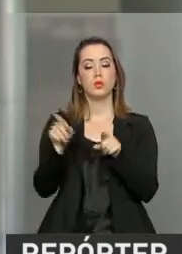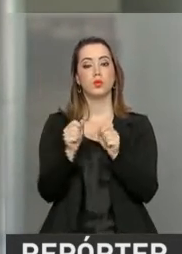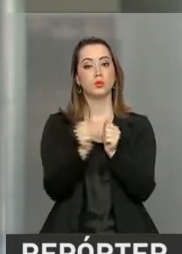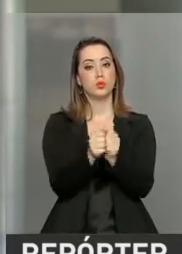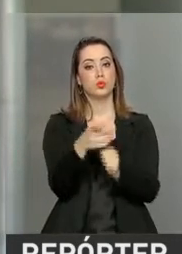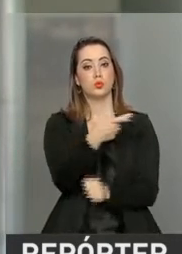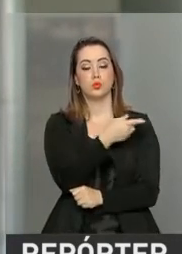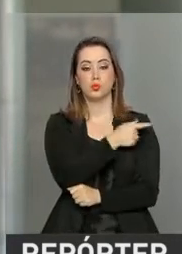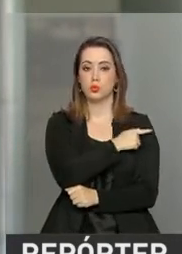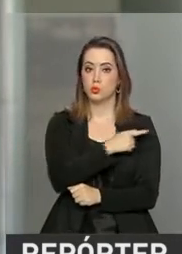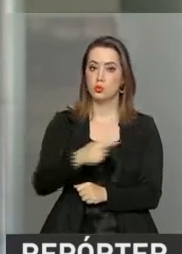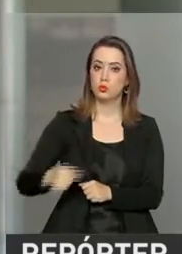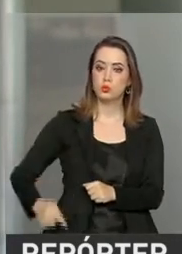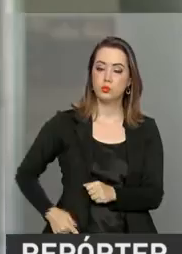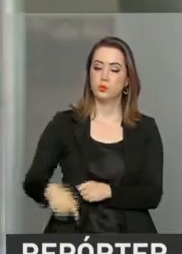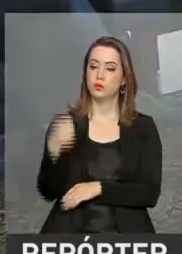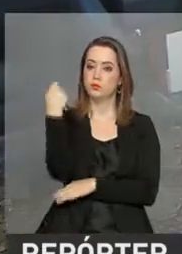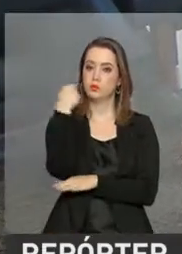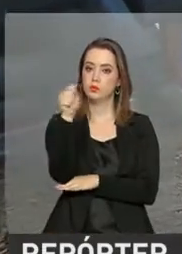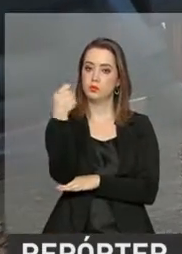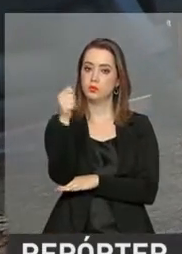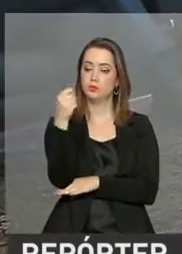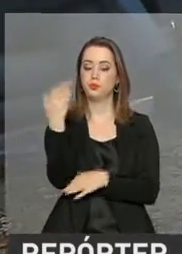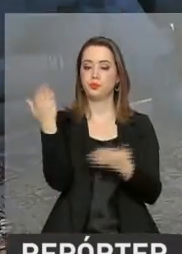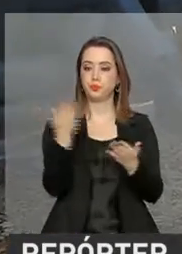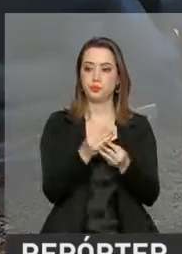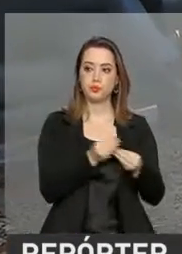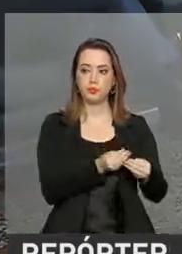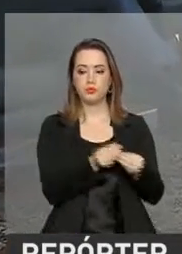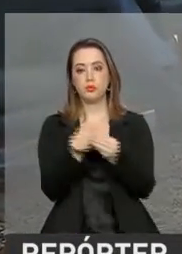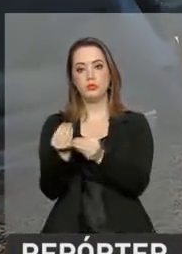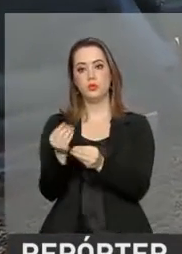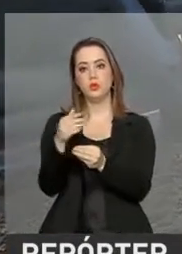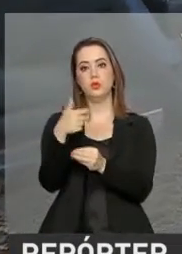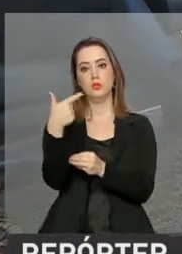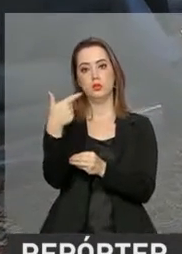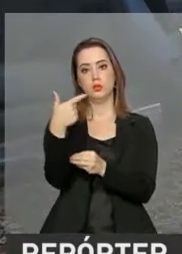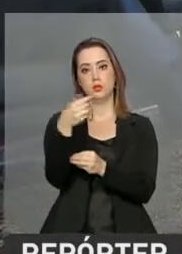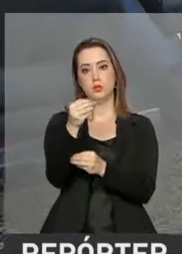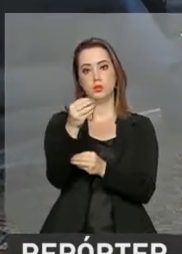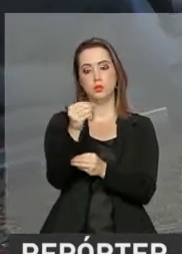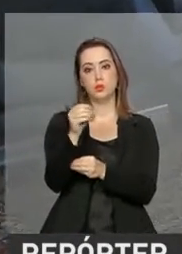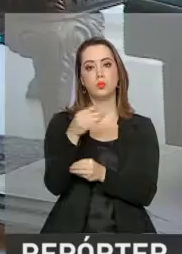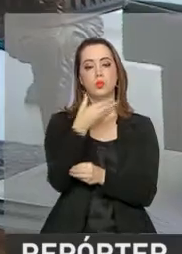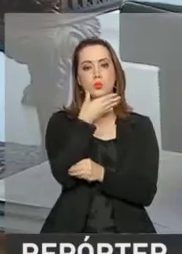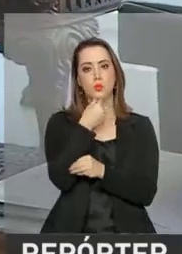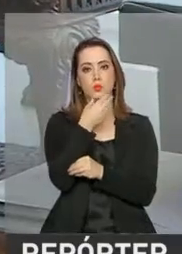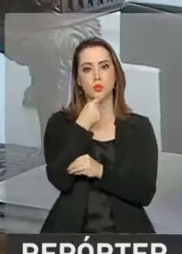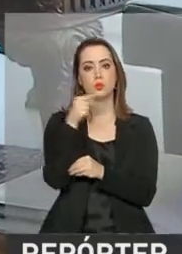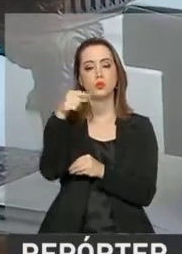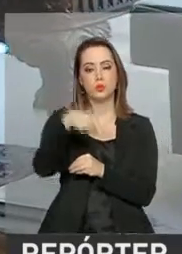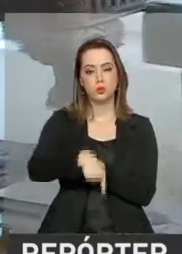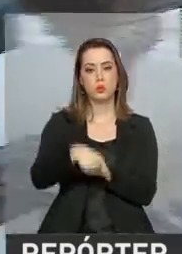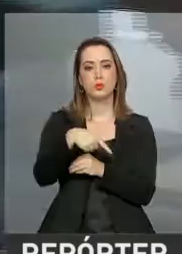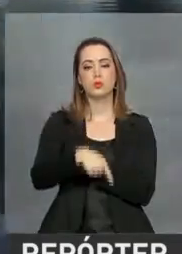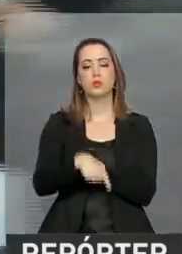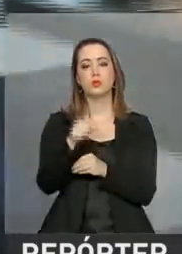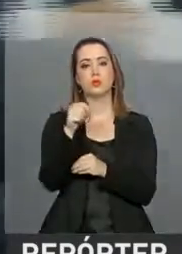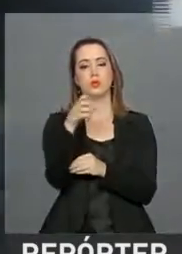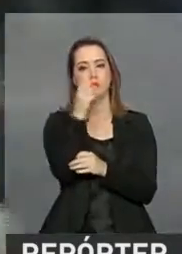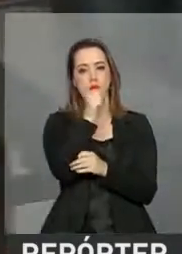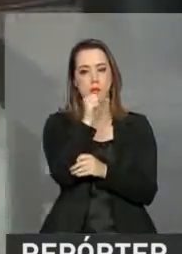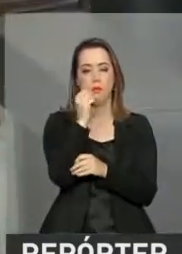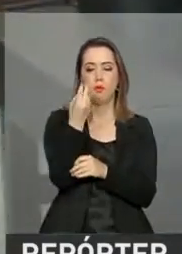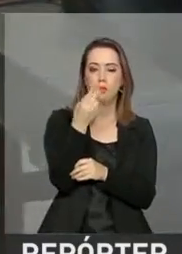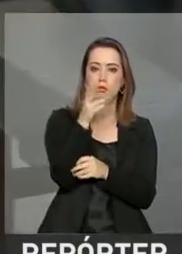sartori cerca de 200 homens da força nacional já devem desembarcar em porto alegre neste fim de semana a